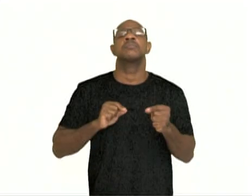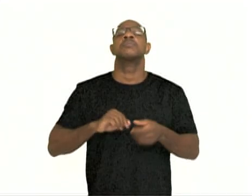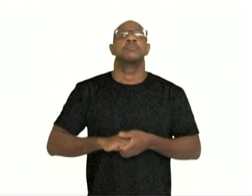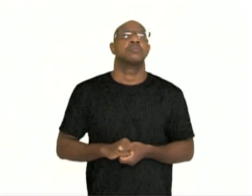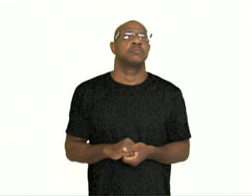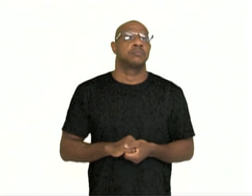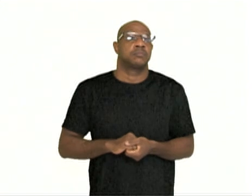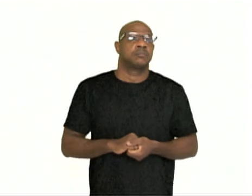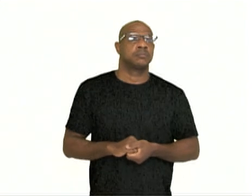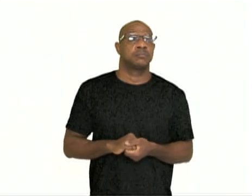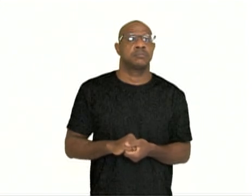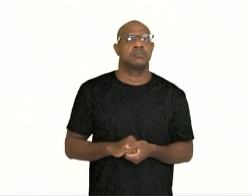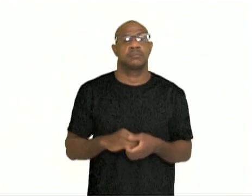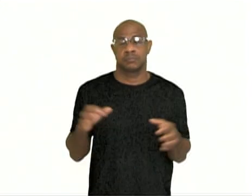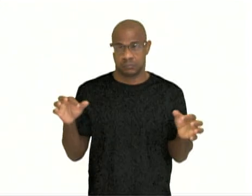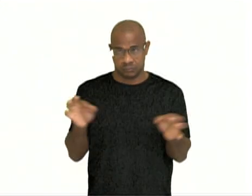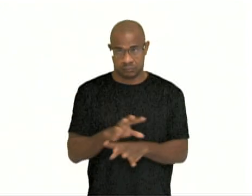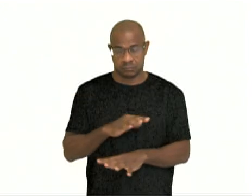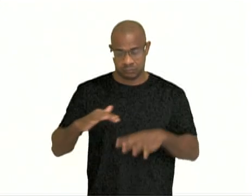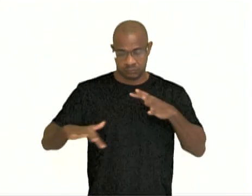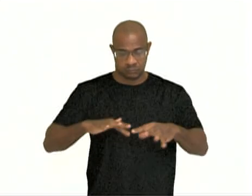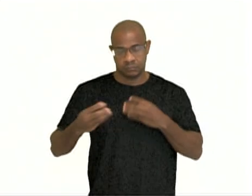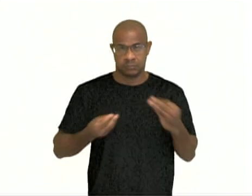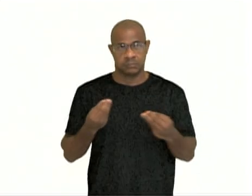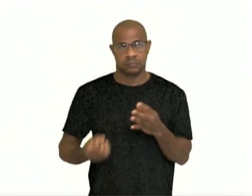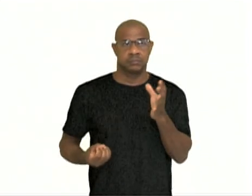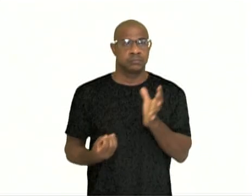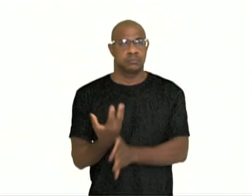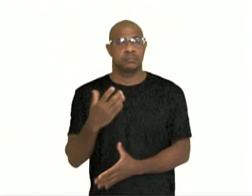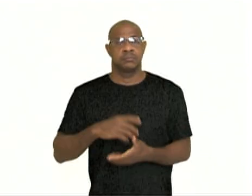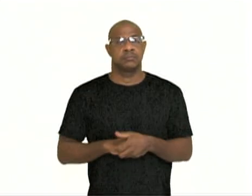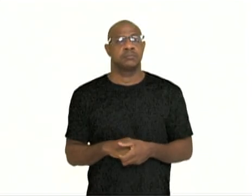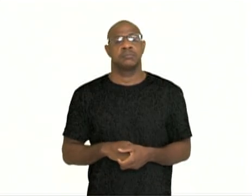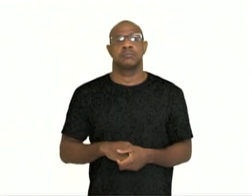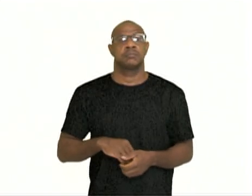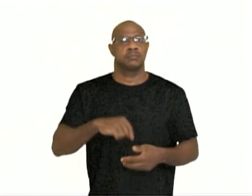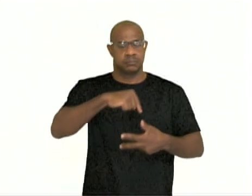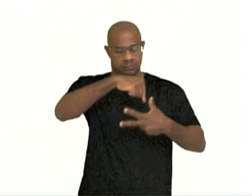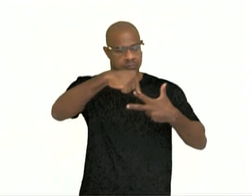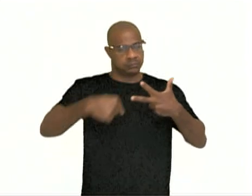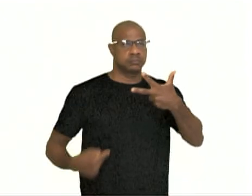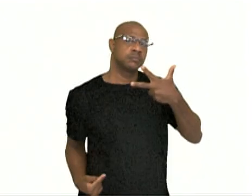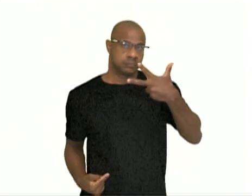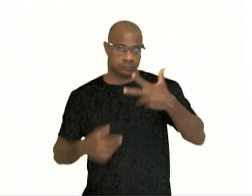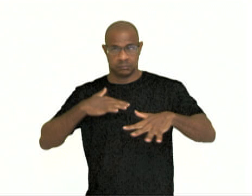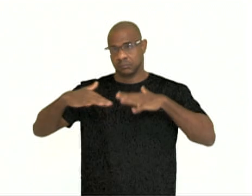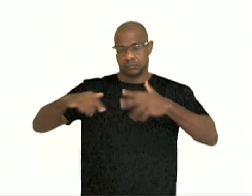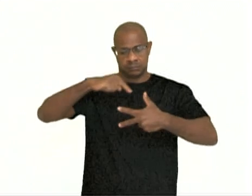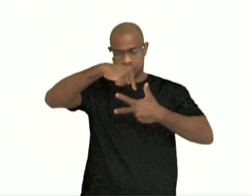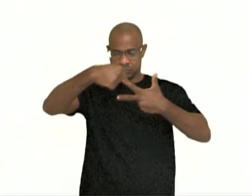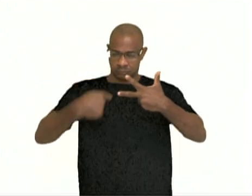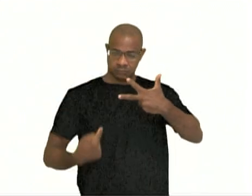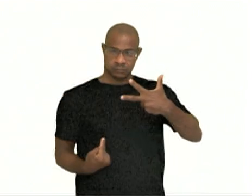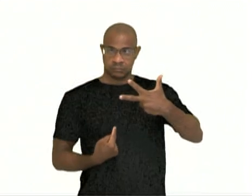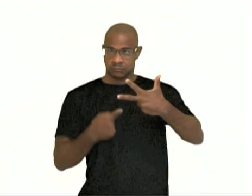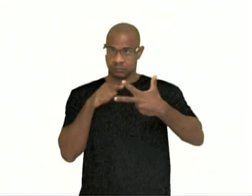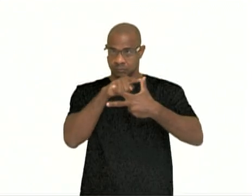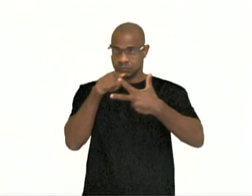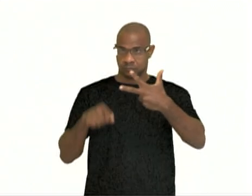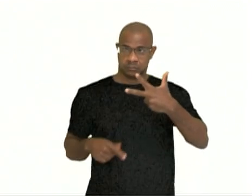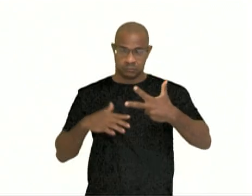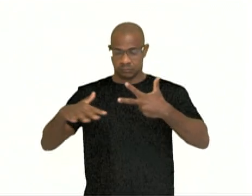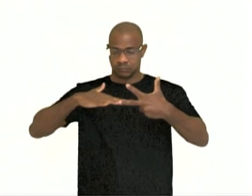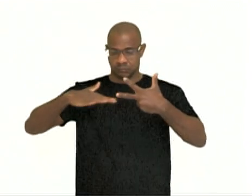o movimento completo é formado por três movimentos, né? Vamos